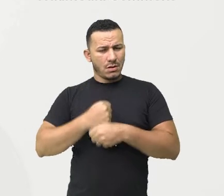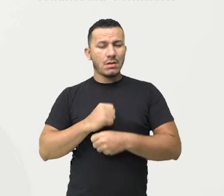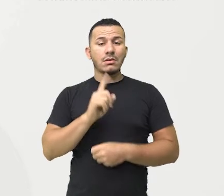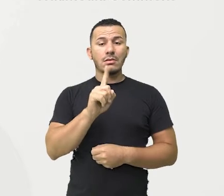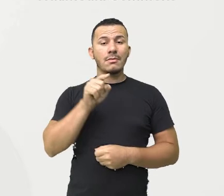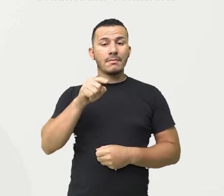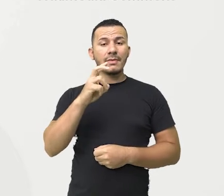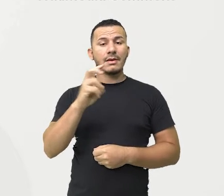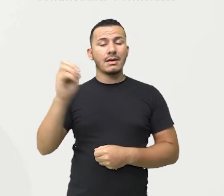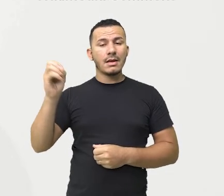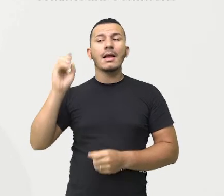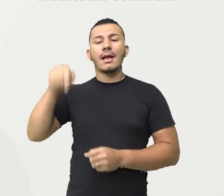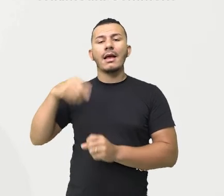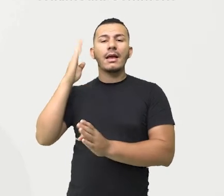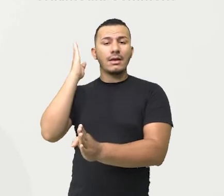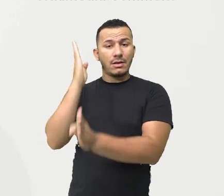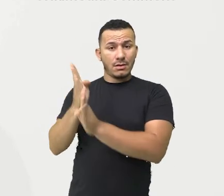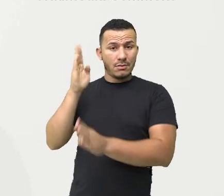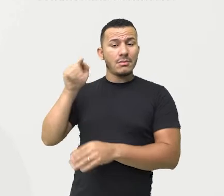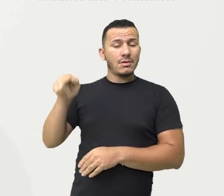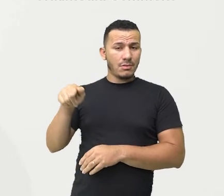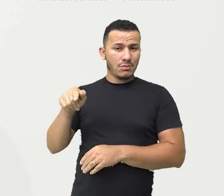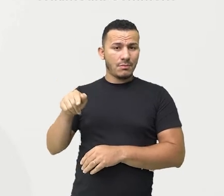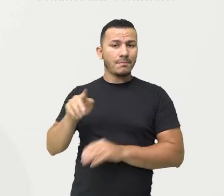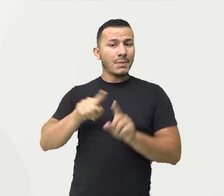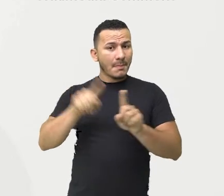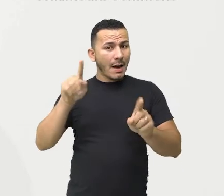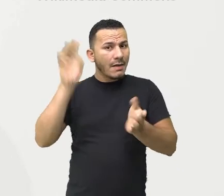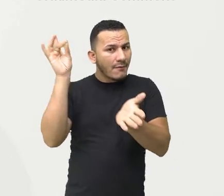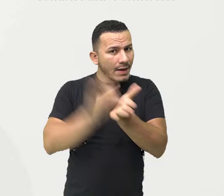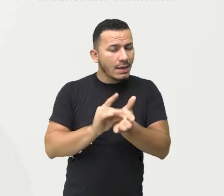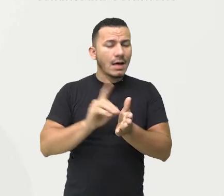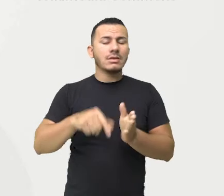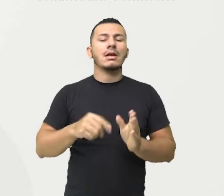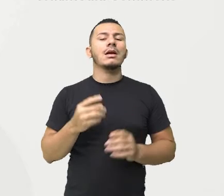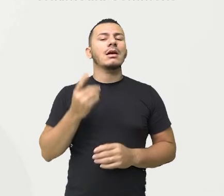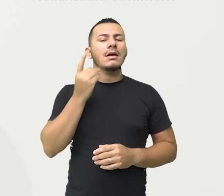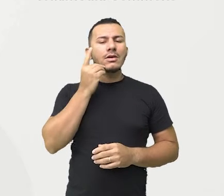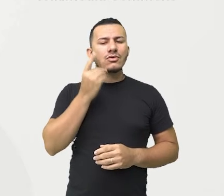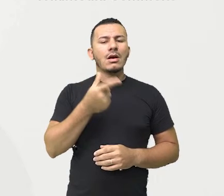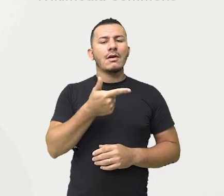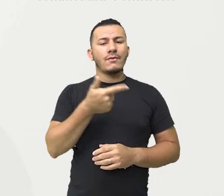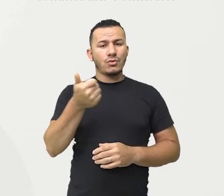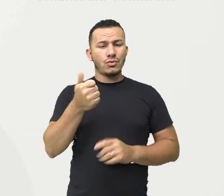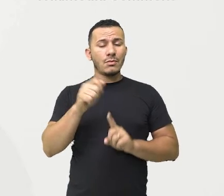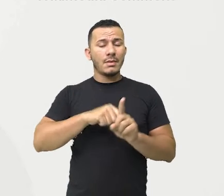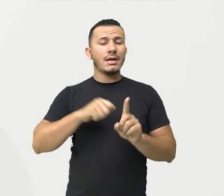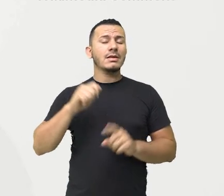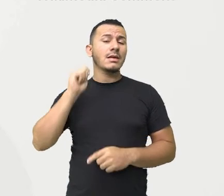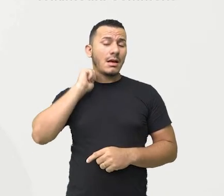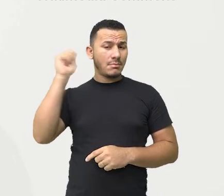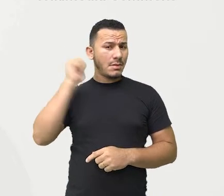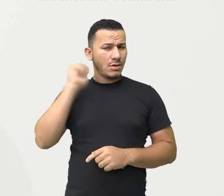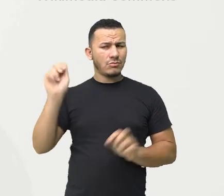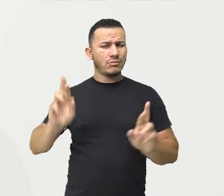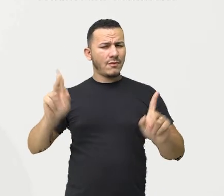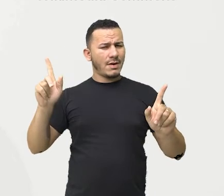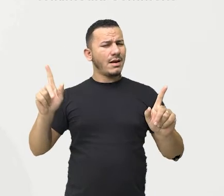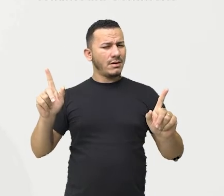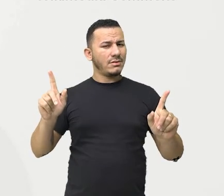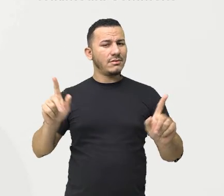1500. A data do descobrimento, qual é? 21 de abril, né? Tem uma diferença aí, né? Vamos